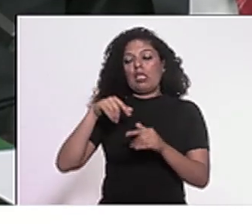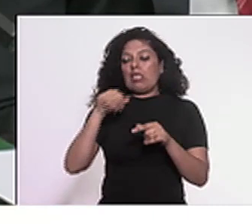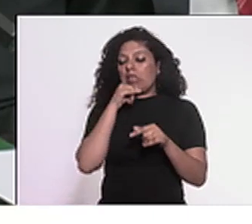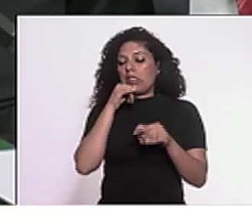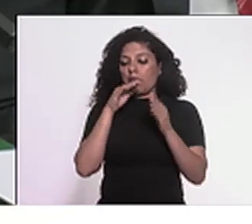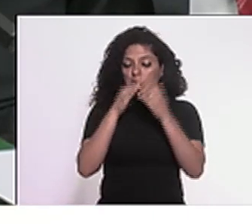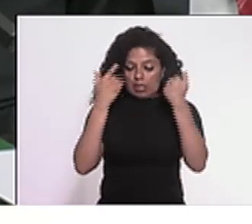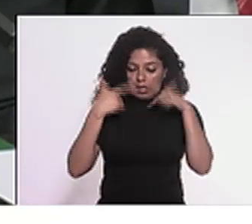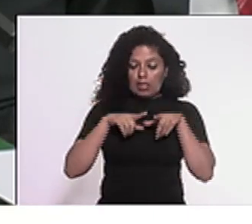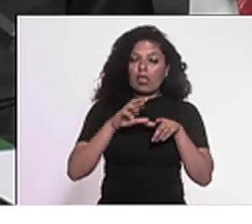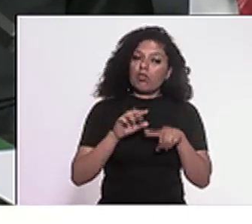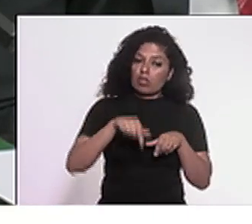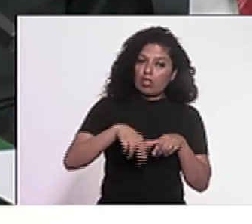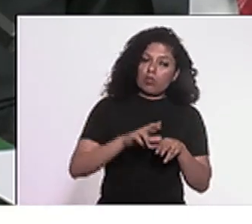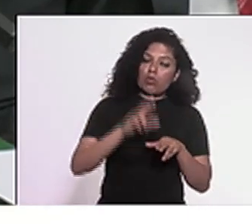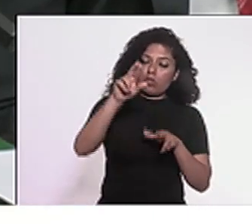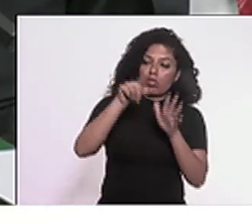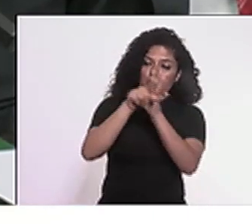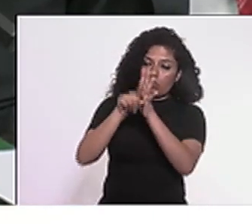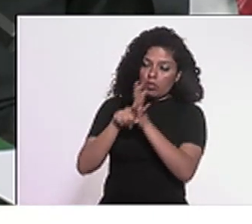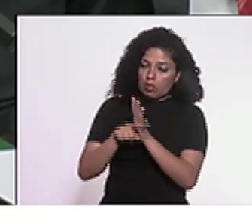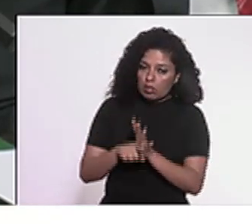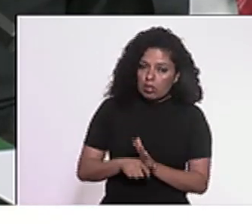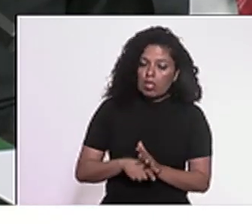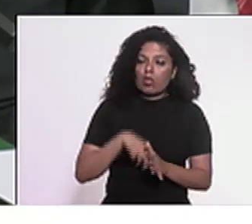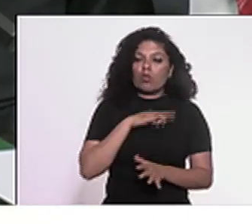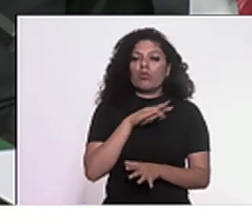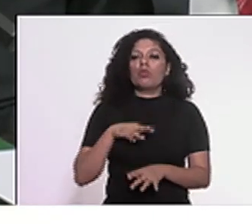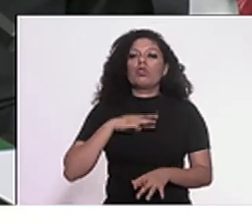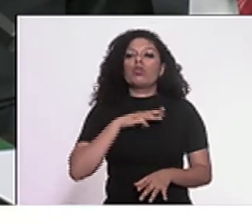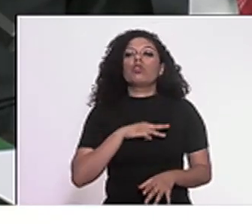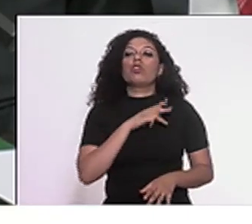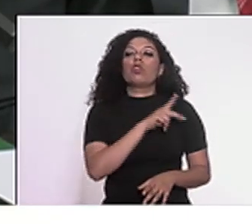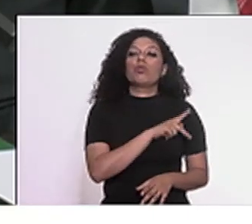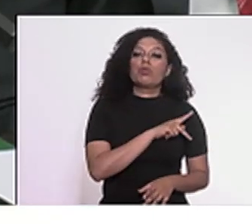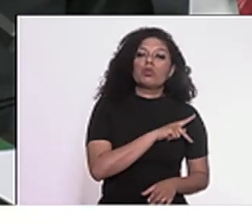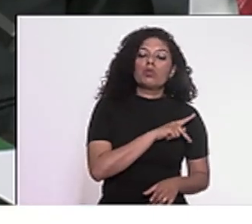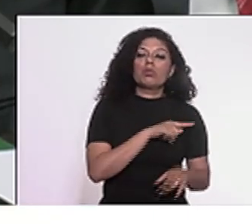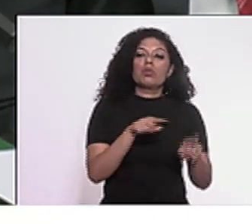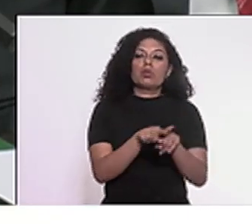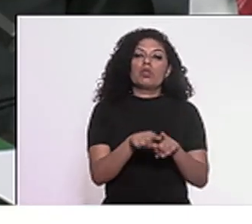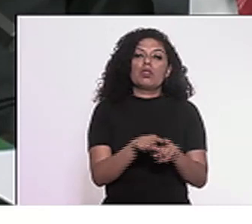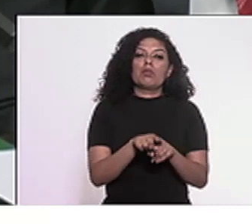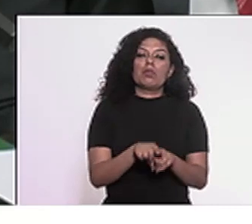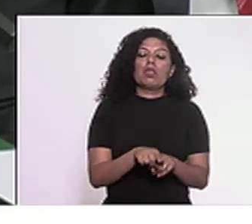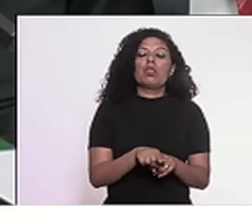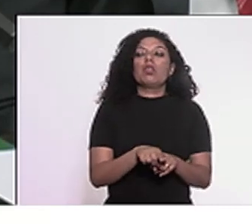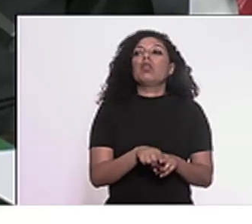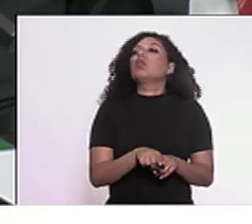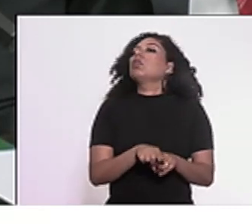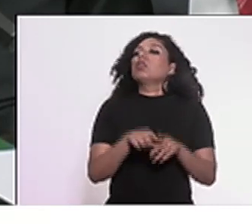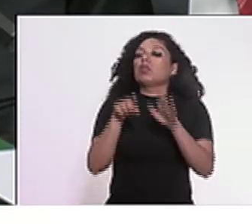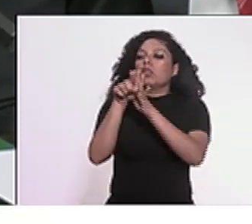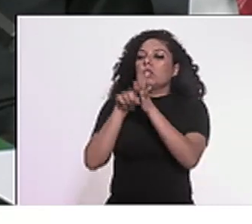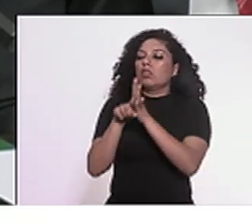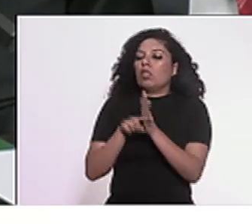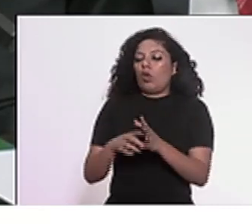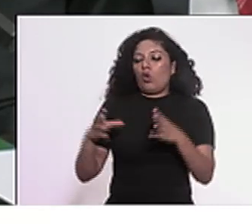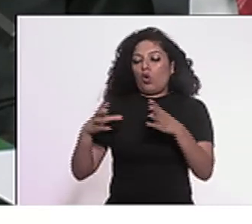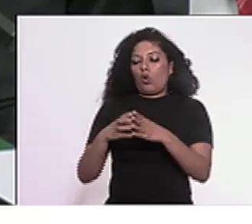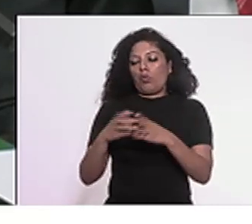tem esse poder fiscalizatório, o Ministério Público, aqui também representado, também tem esse poder fiscalizatório e exercem isso.